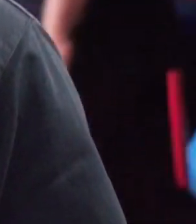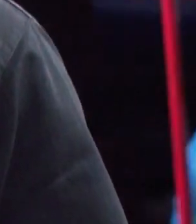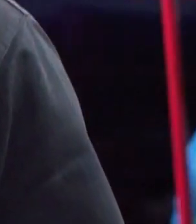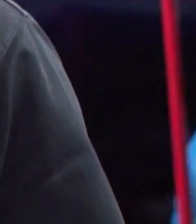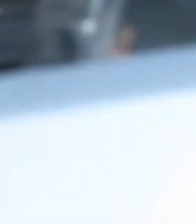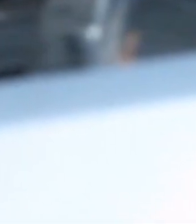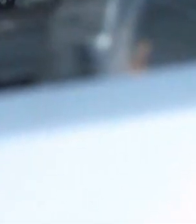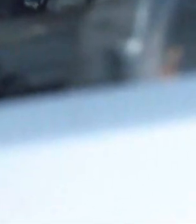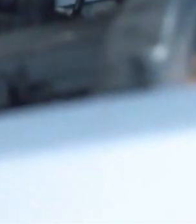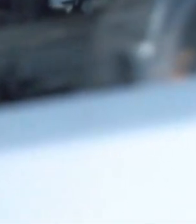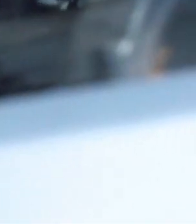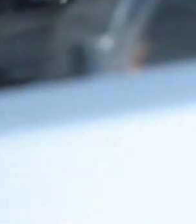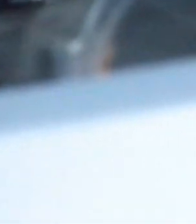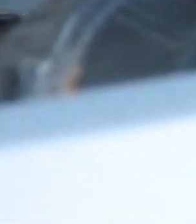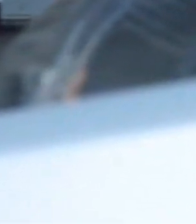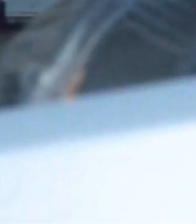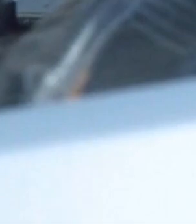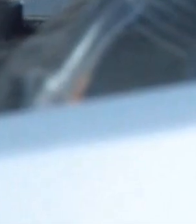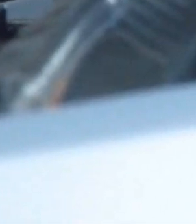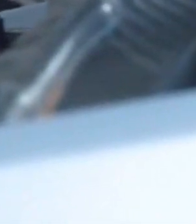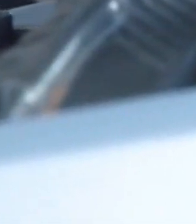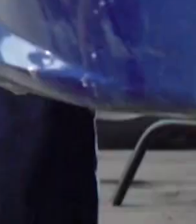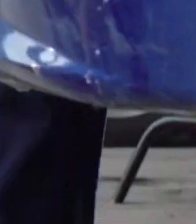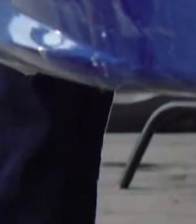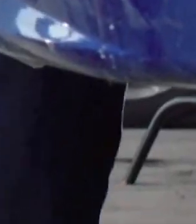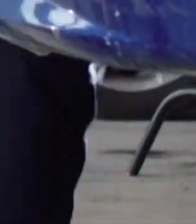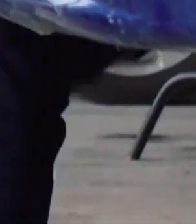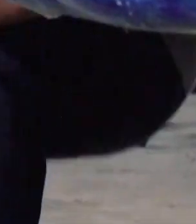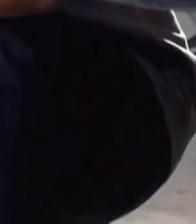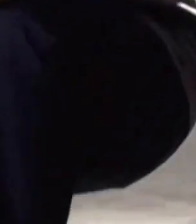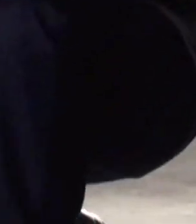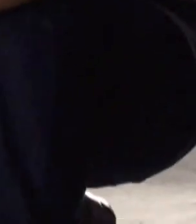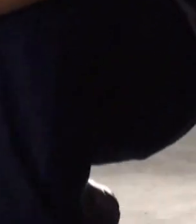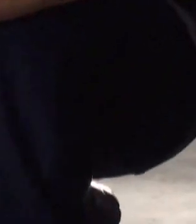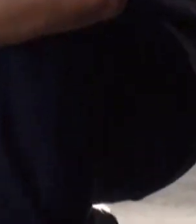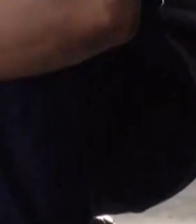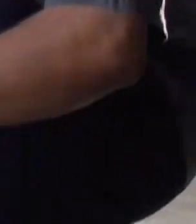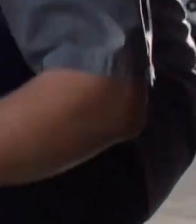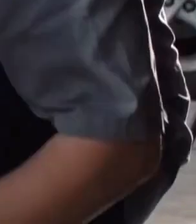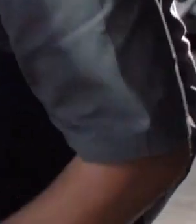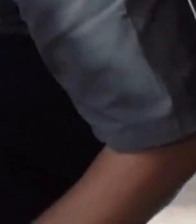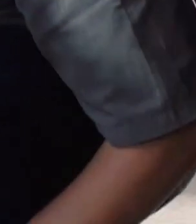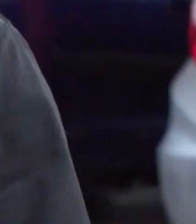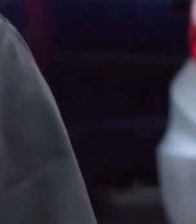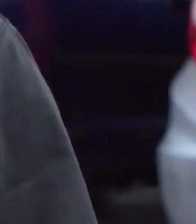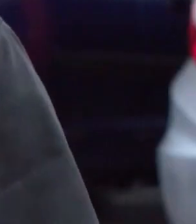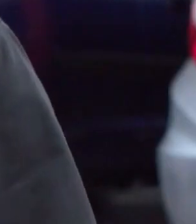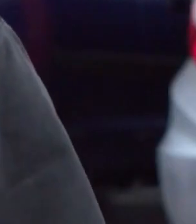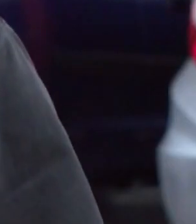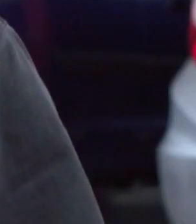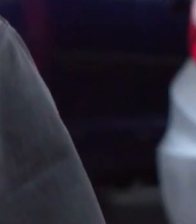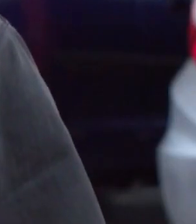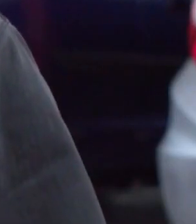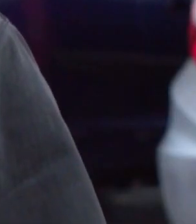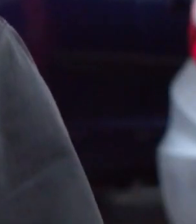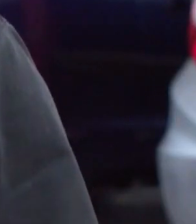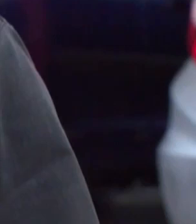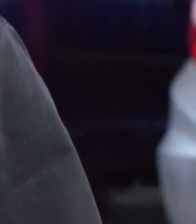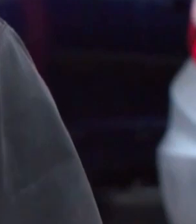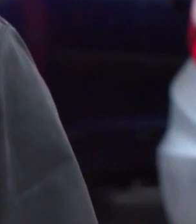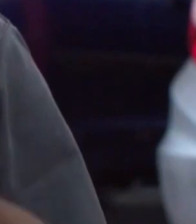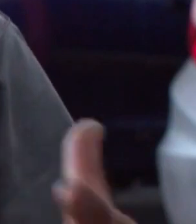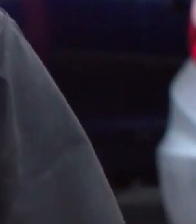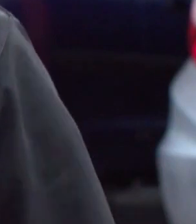de realizar meus sonhos. Então, fiz um curso, cursos básicos, certo? De mecânica. A vontade de crescer e